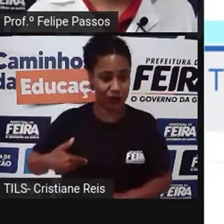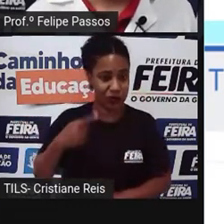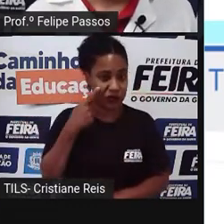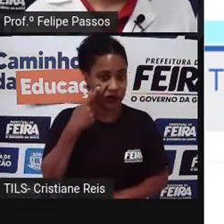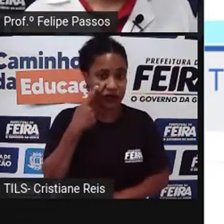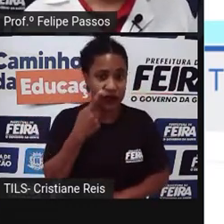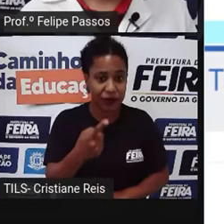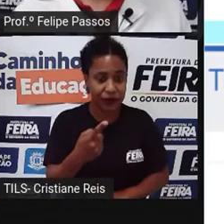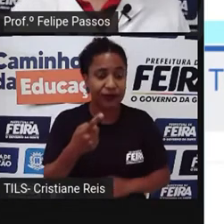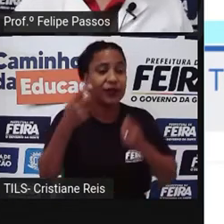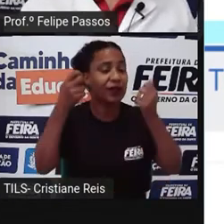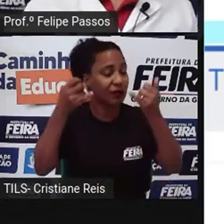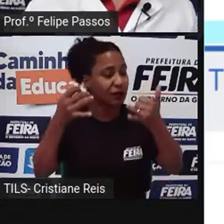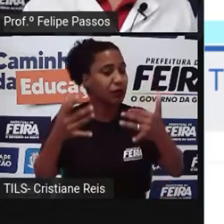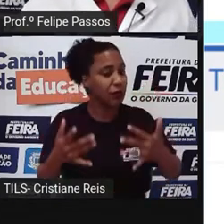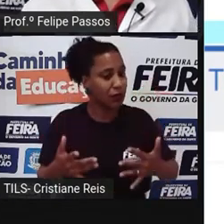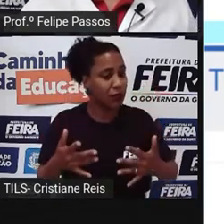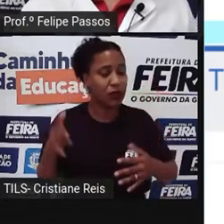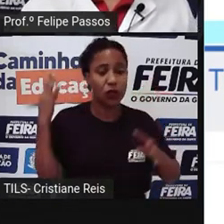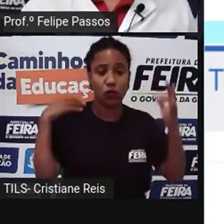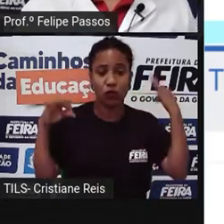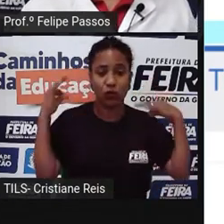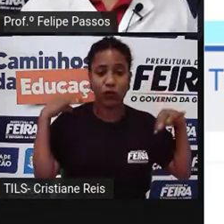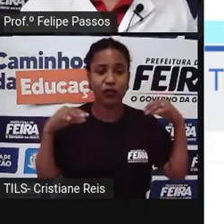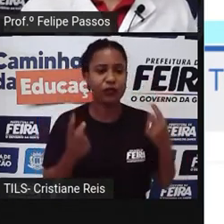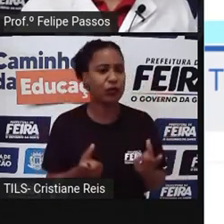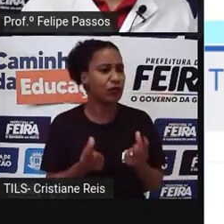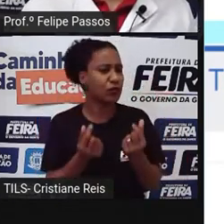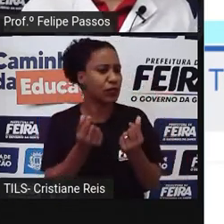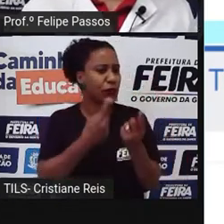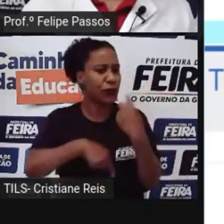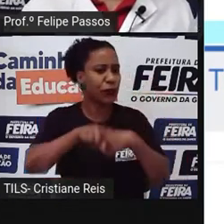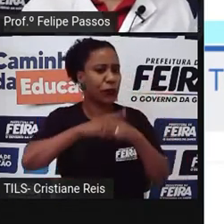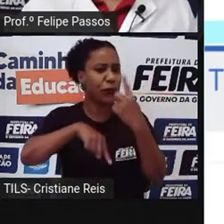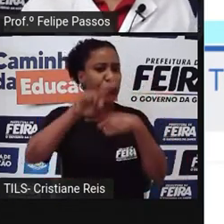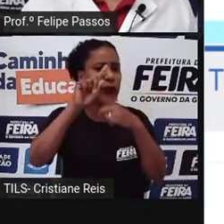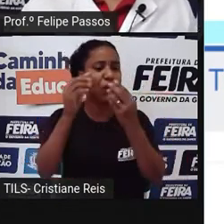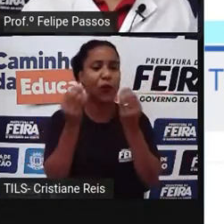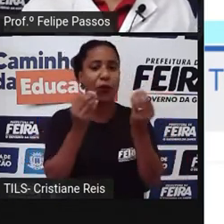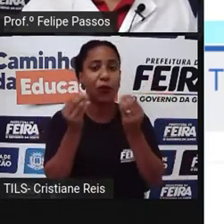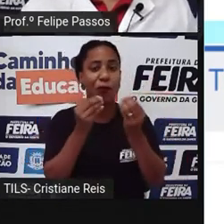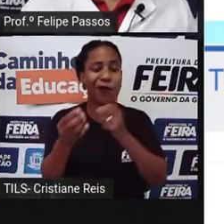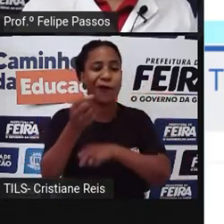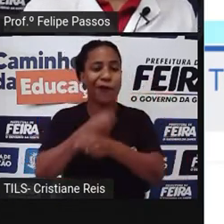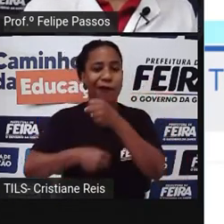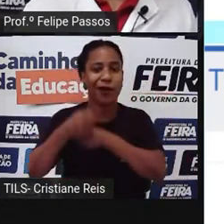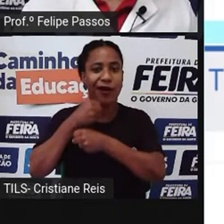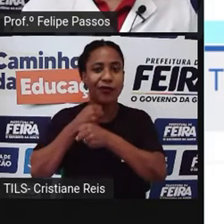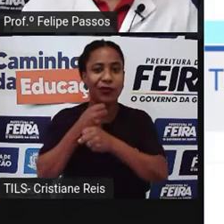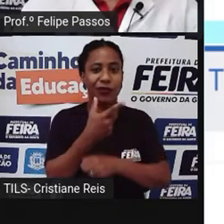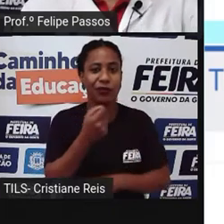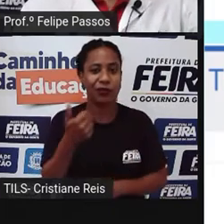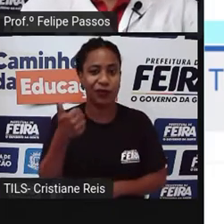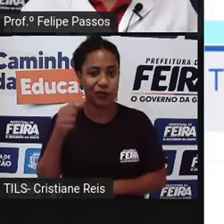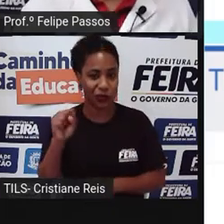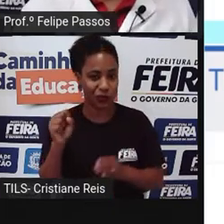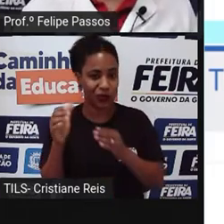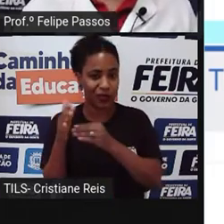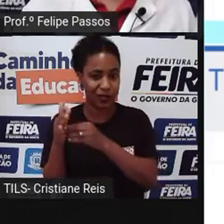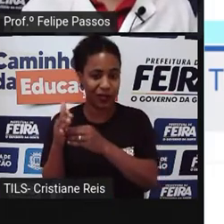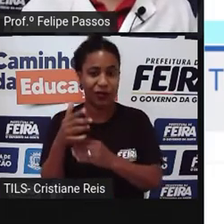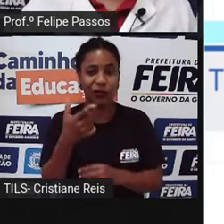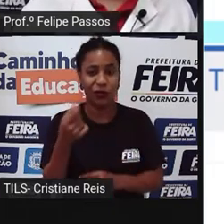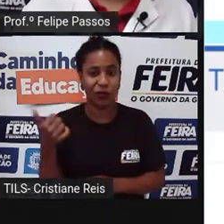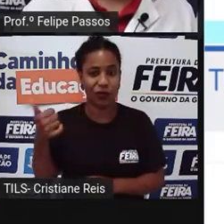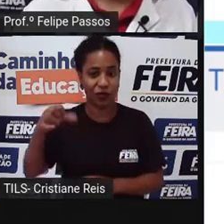quiser, sobre a movimentação de turismo em 2018 e 2019. Né? 2020 e 2021, a gente tem aí essa quebra por